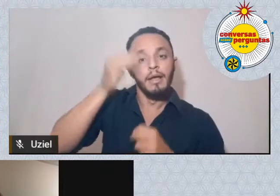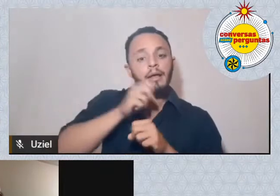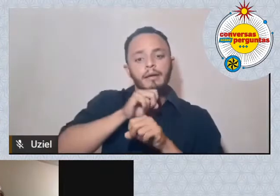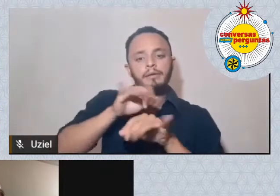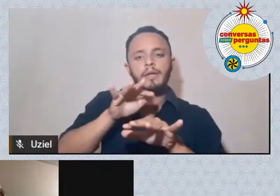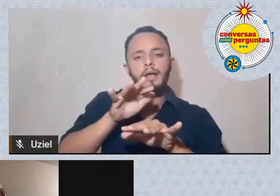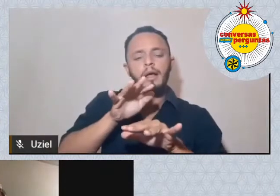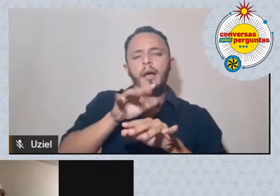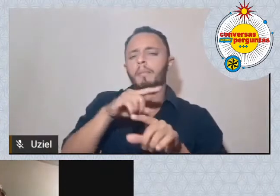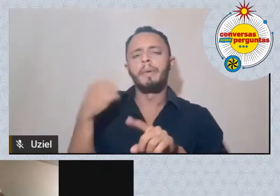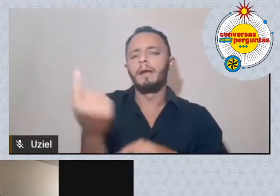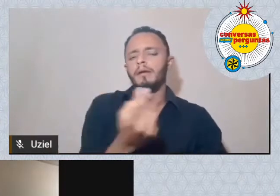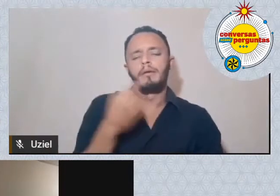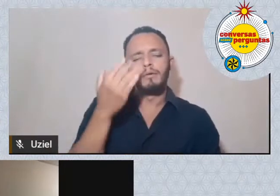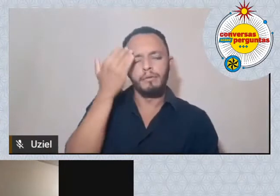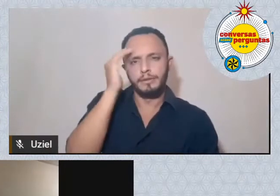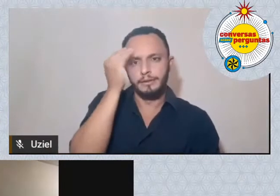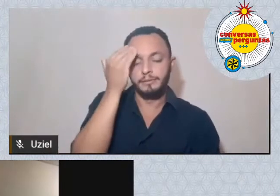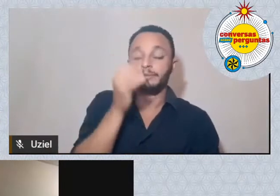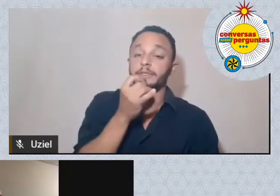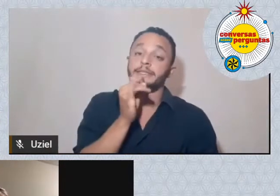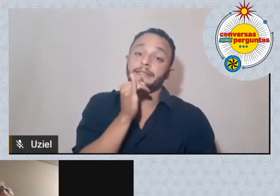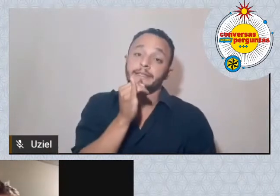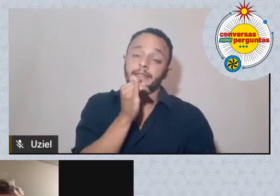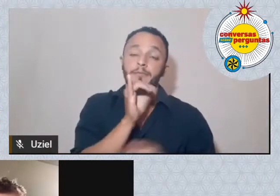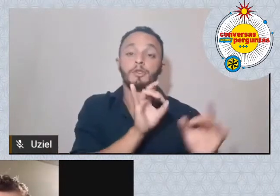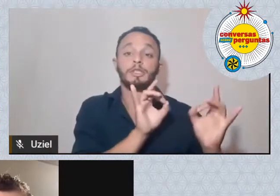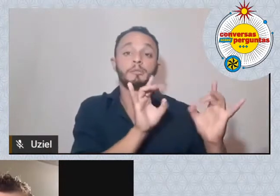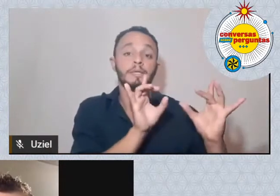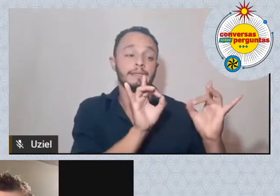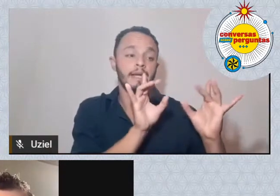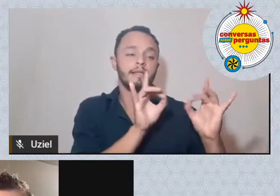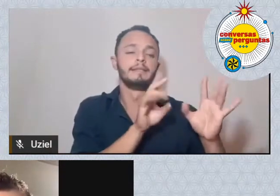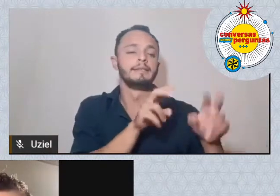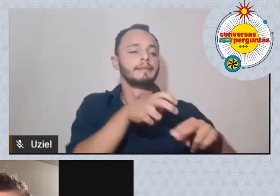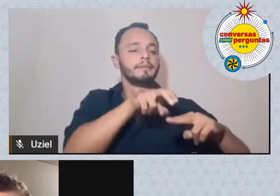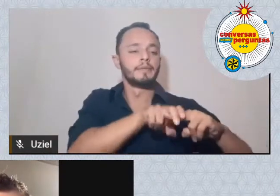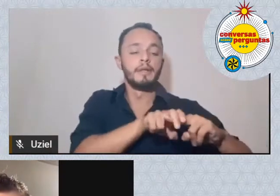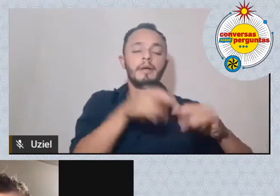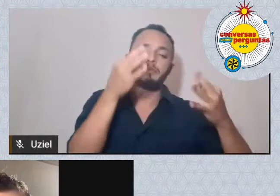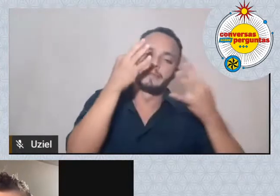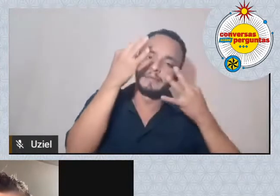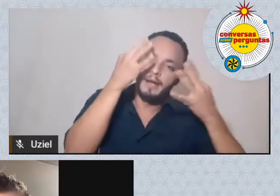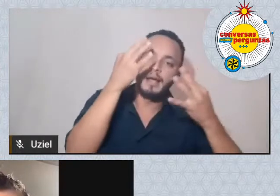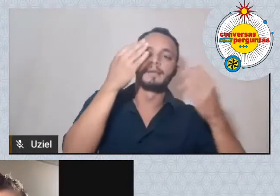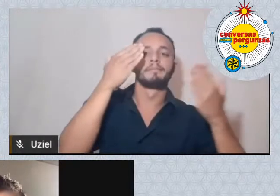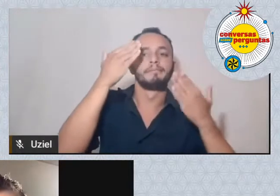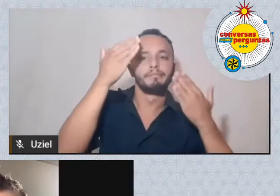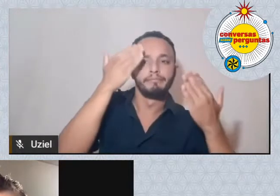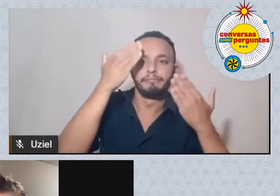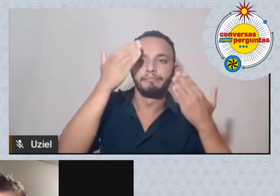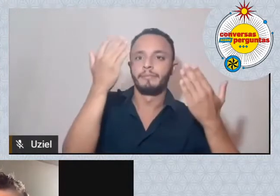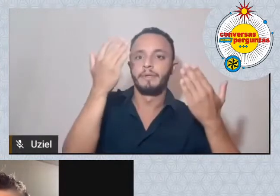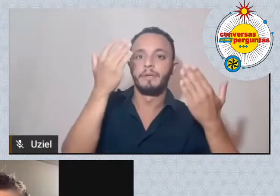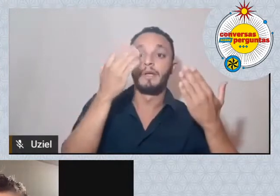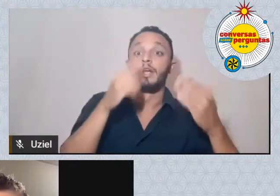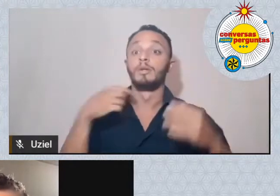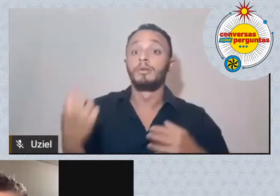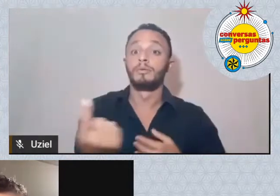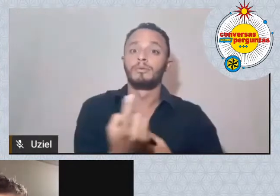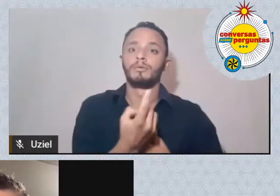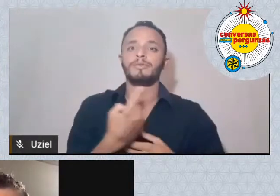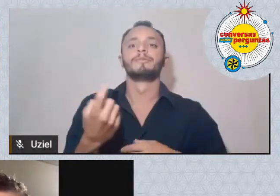o especialista que estudou para poder escutar os outros, o psiquiatra, o psicanalista. Todos nós temos que ter, vamos